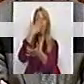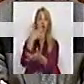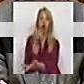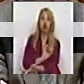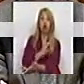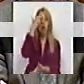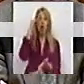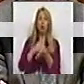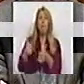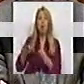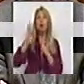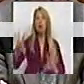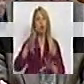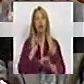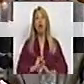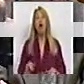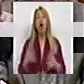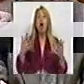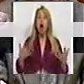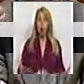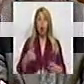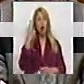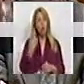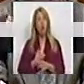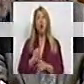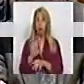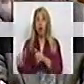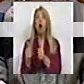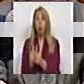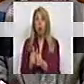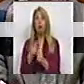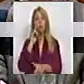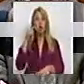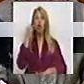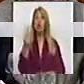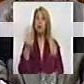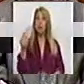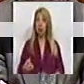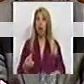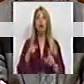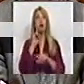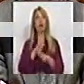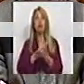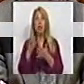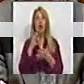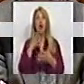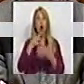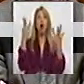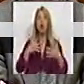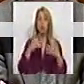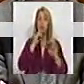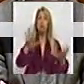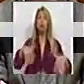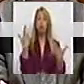que a acompanho. Na especialidade e sem impacto orçamental, são possíveis encontrar medidas que